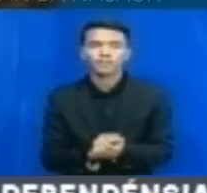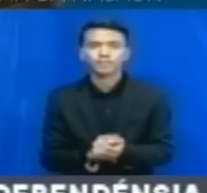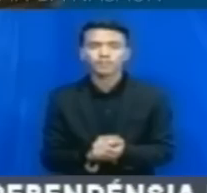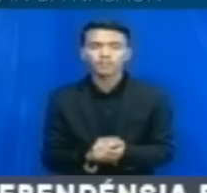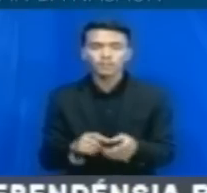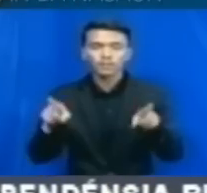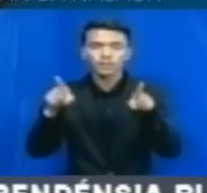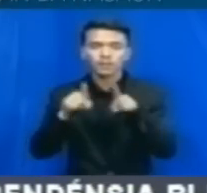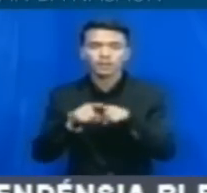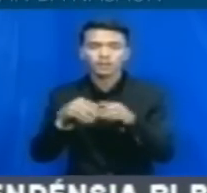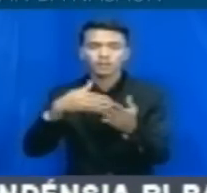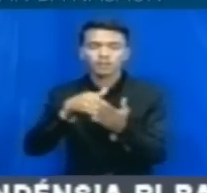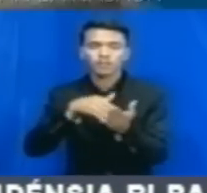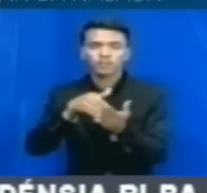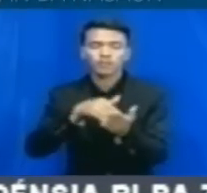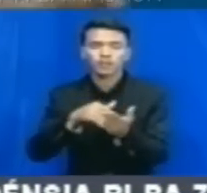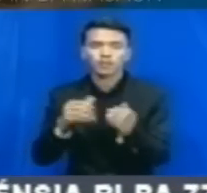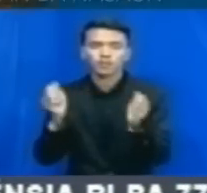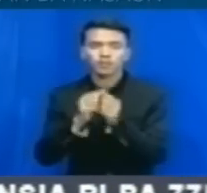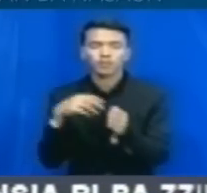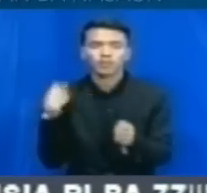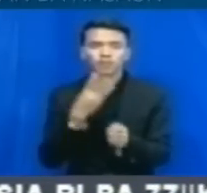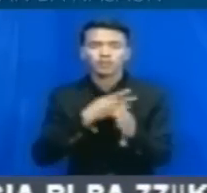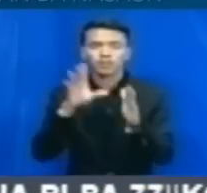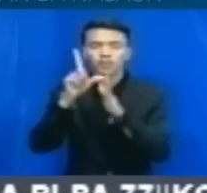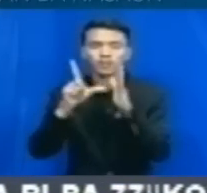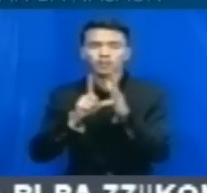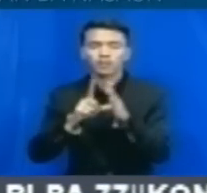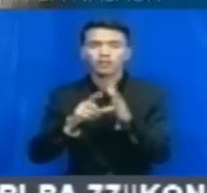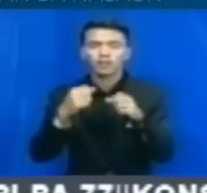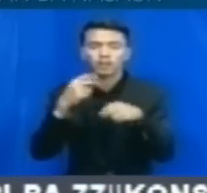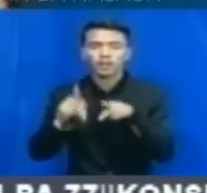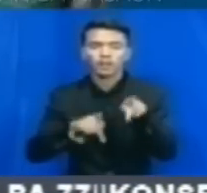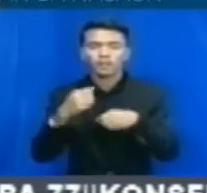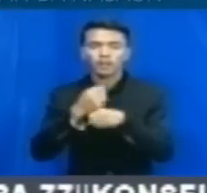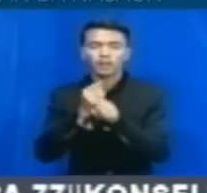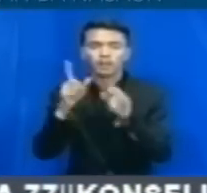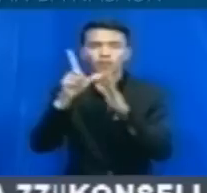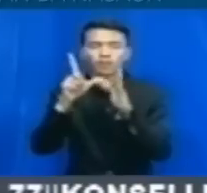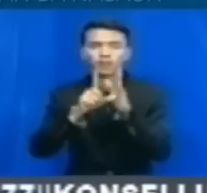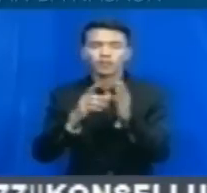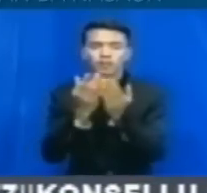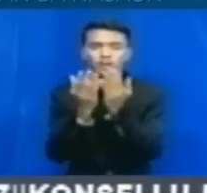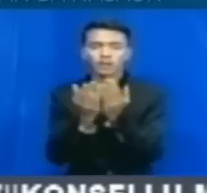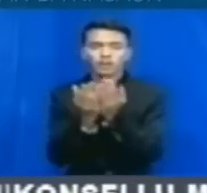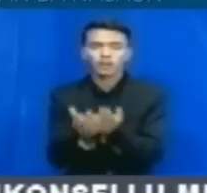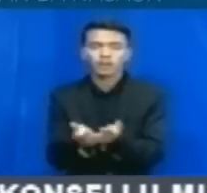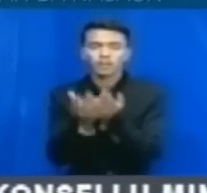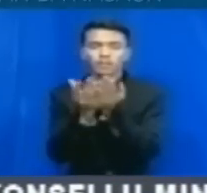ne fraqueza o itene lei ne bema ke mahalu lei ne tamba nia lei ne kaman liu